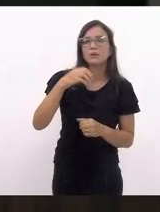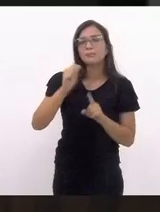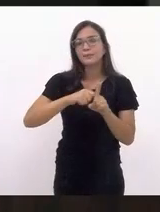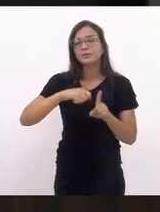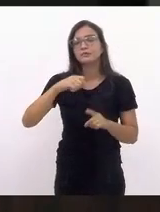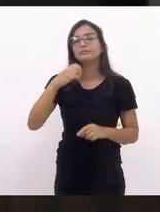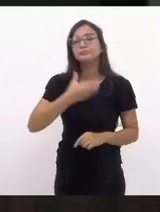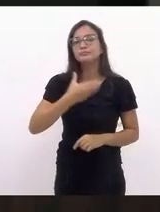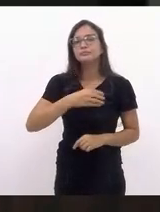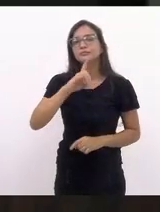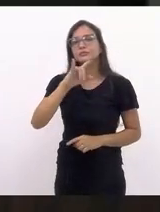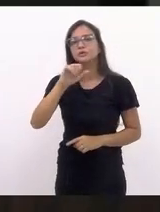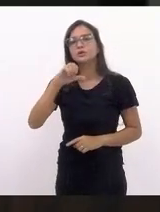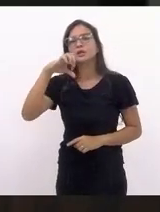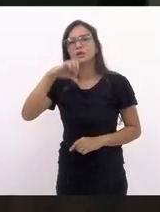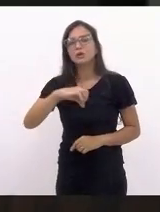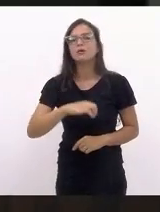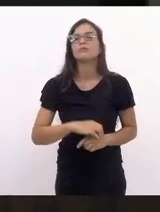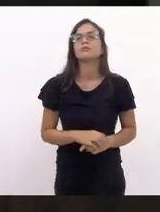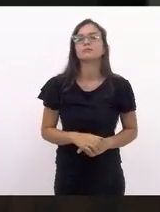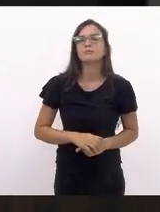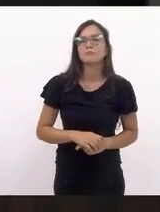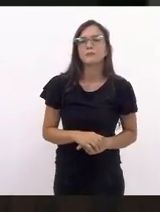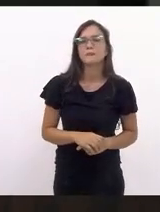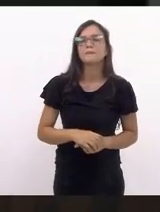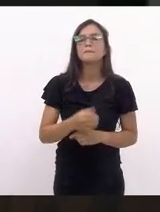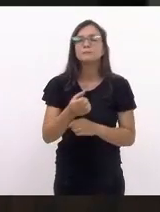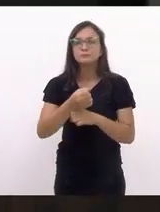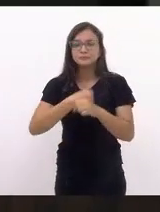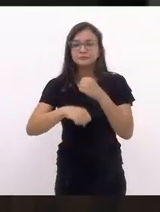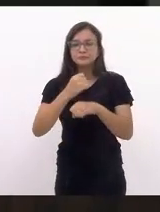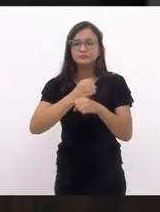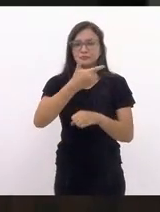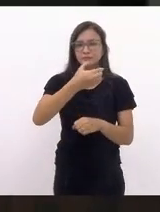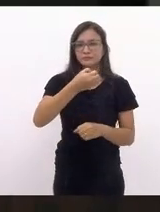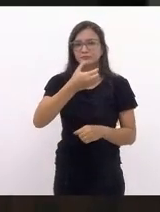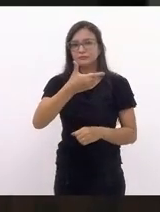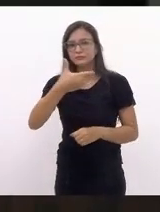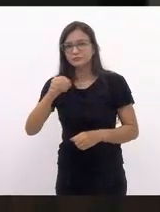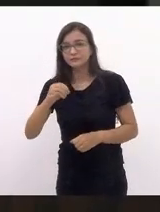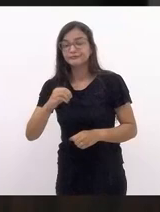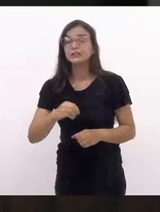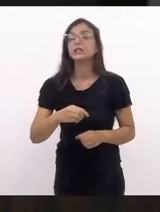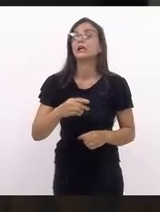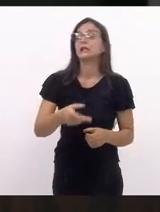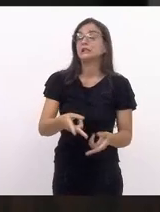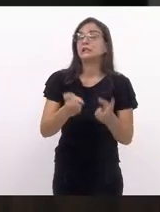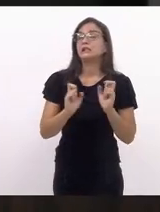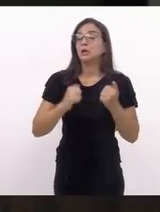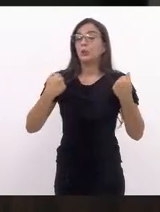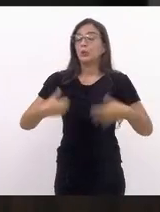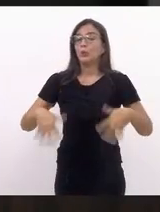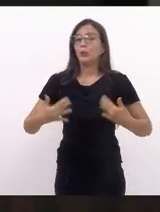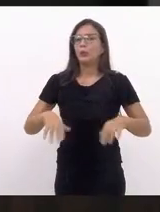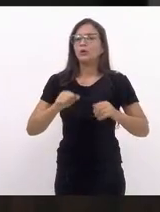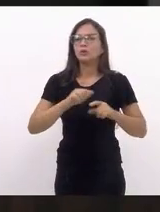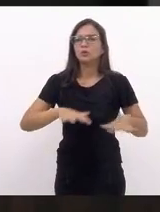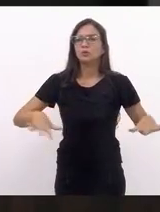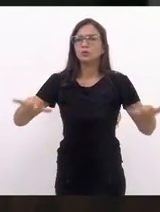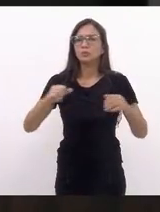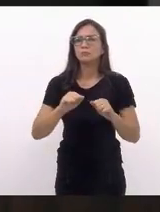19 para ler 9163 de 28 dezembro de 2020 que conhece o estado de calamidade porque o nome da da administração